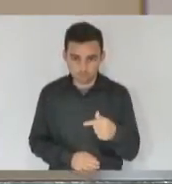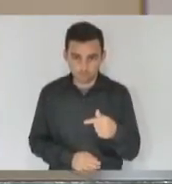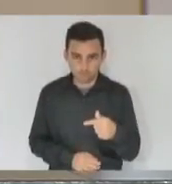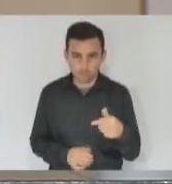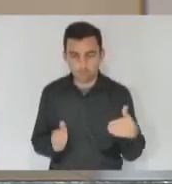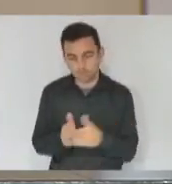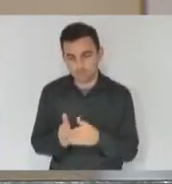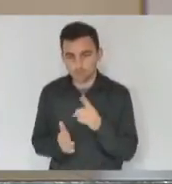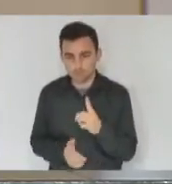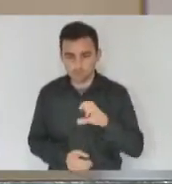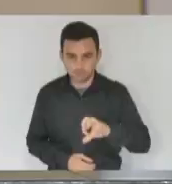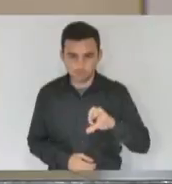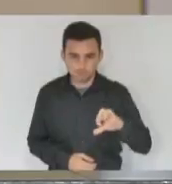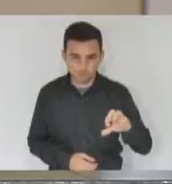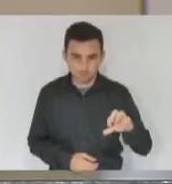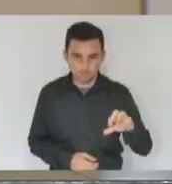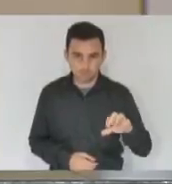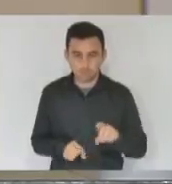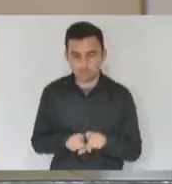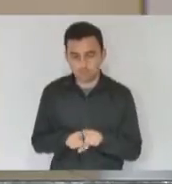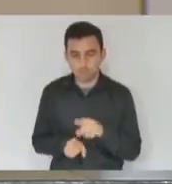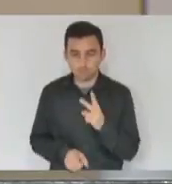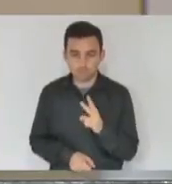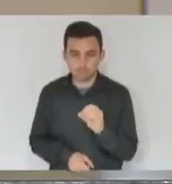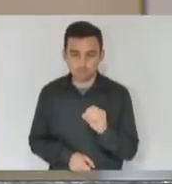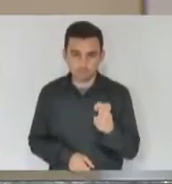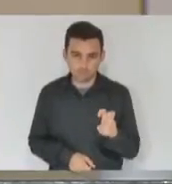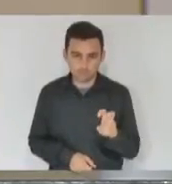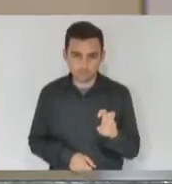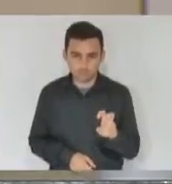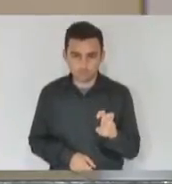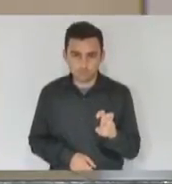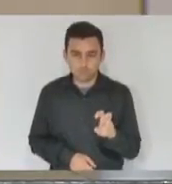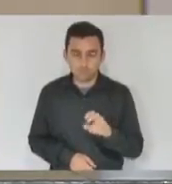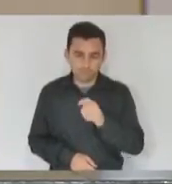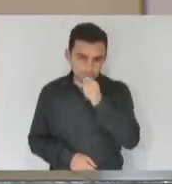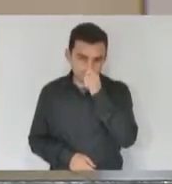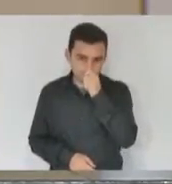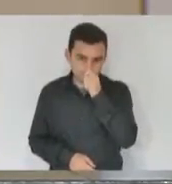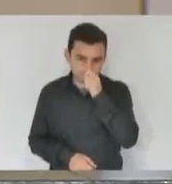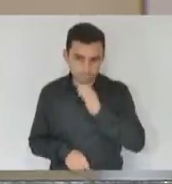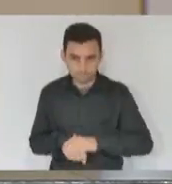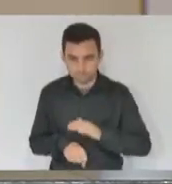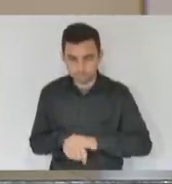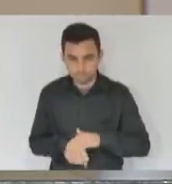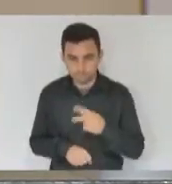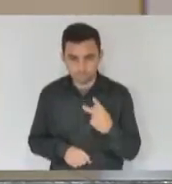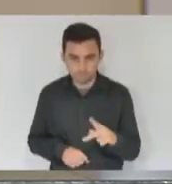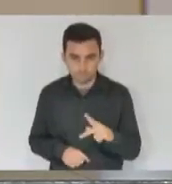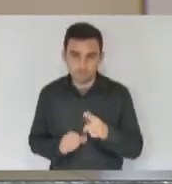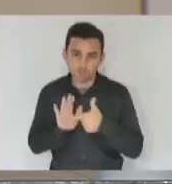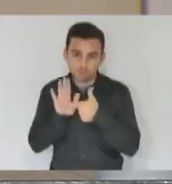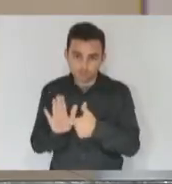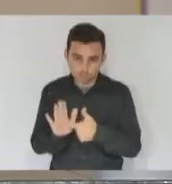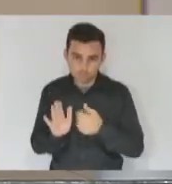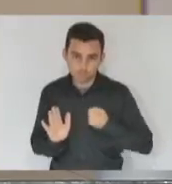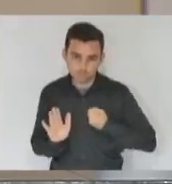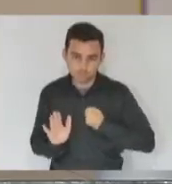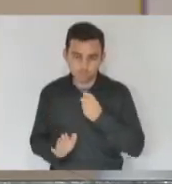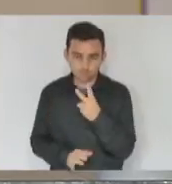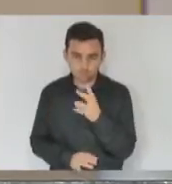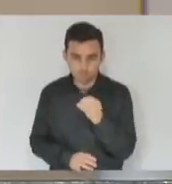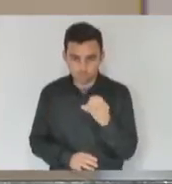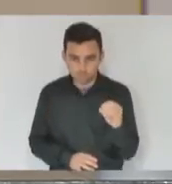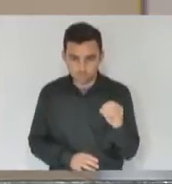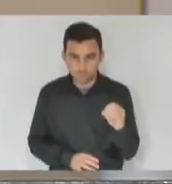a 199 e 205. Deputado João Amin é o autor. Indicação de número 200 e